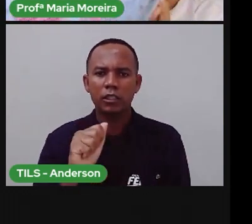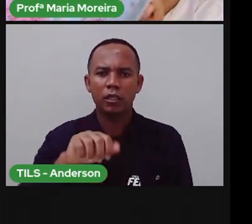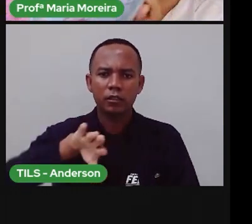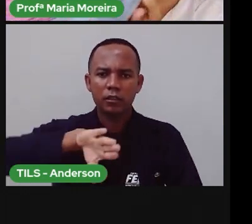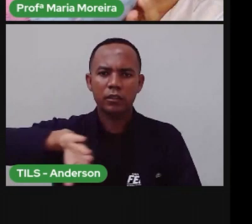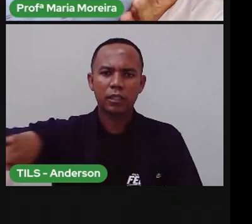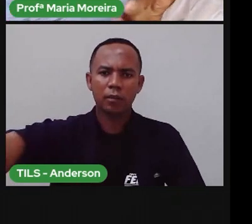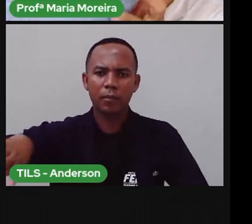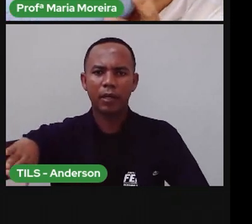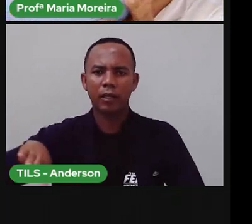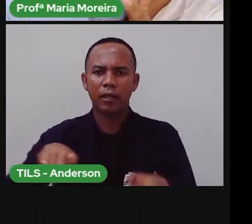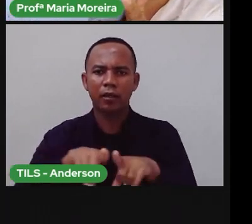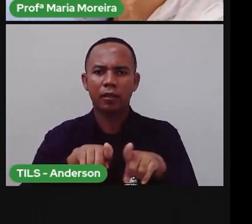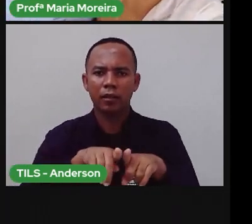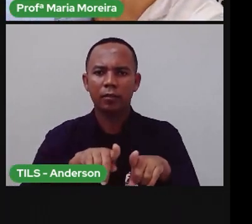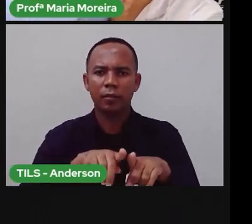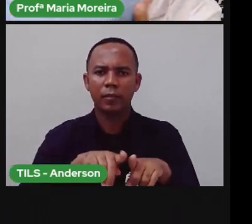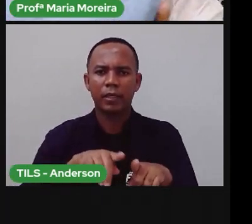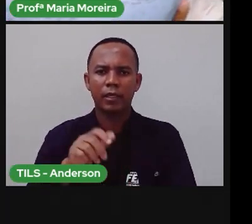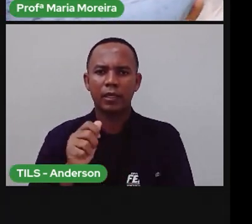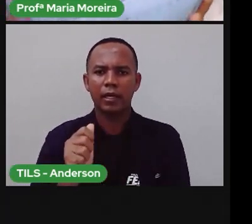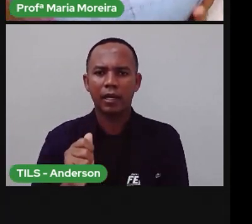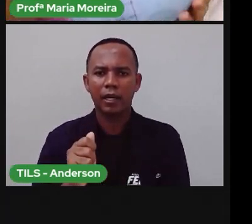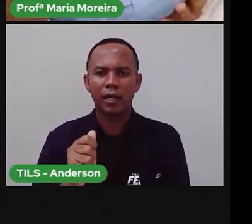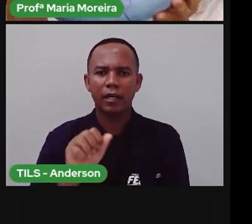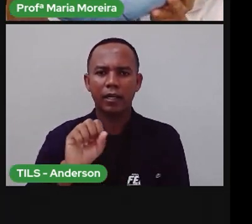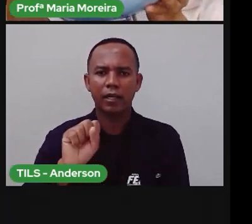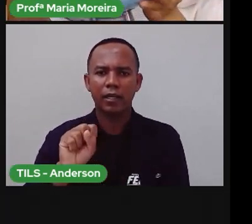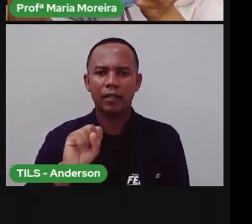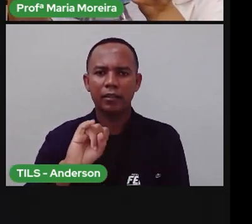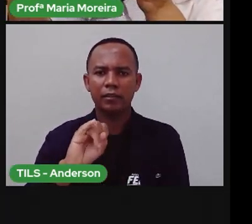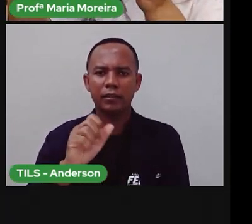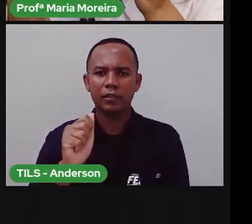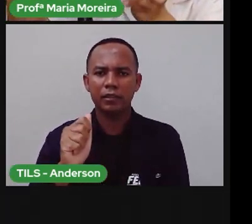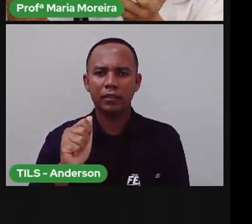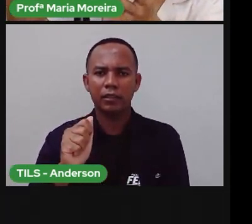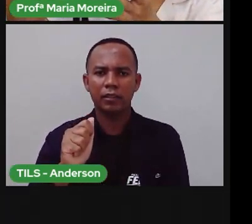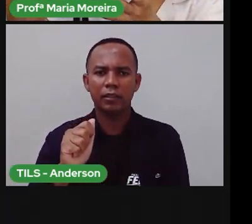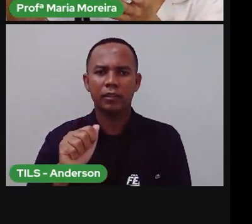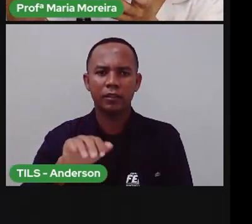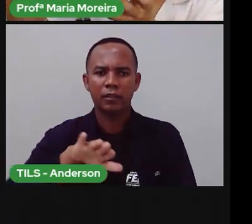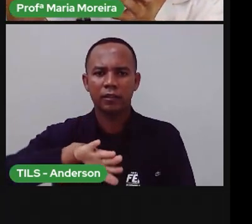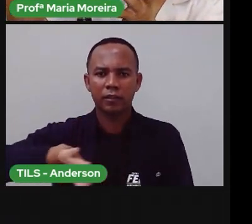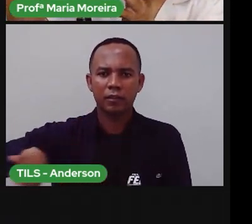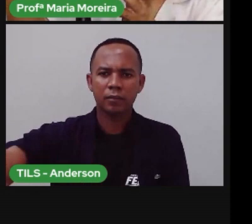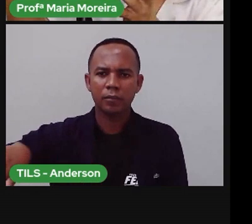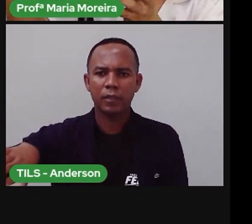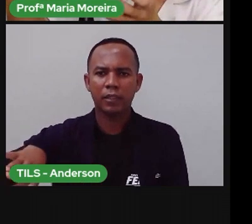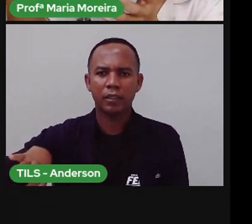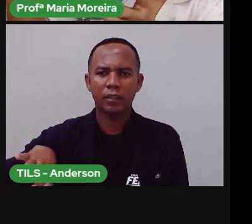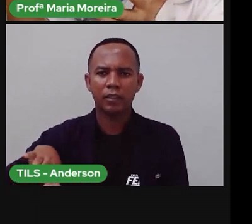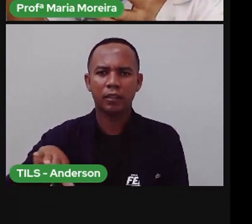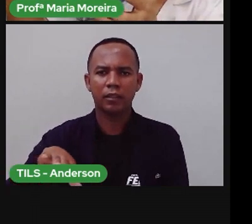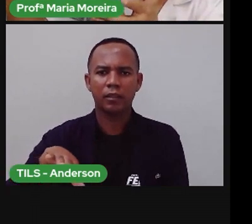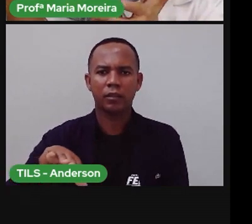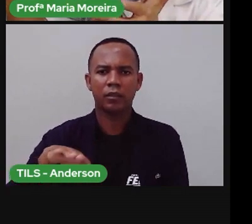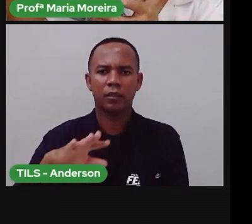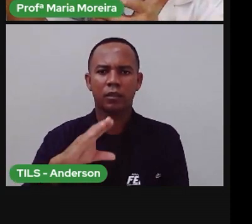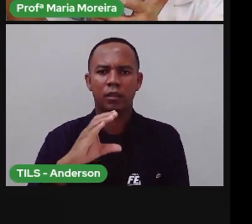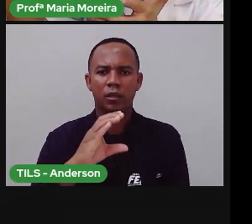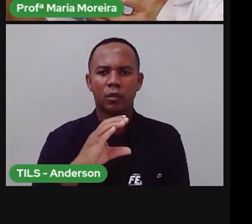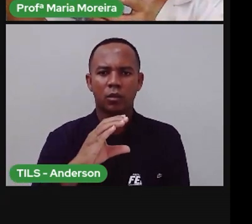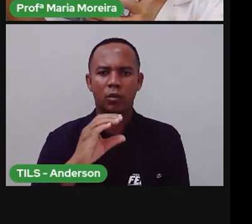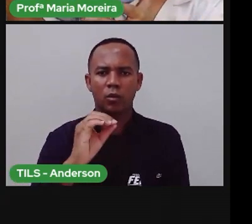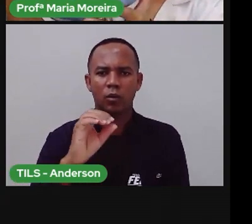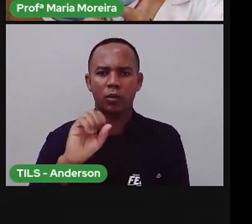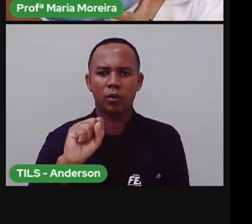aqui, essa parte aqui de, eita Jesus, aqui, pronto, essa parte aqui de trás, tá, das Américas, tá